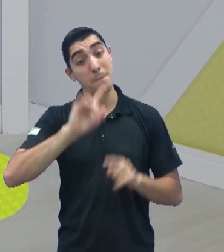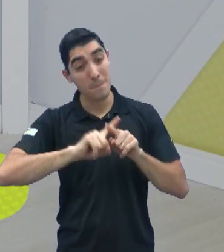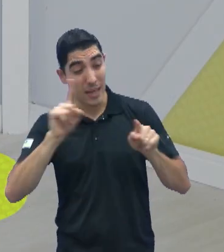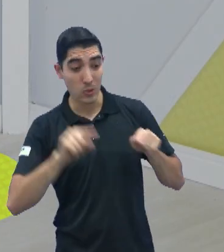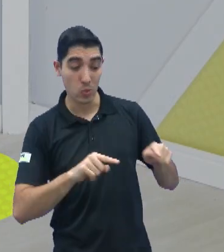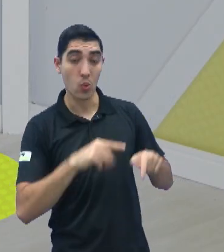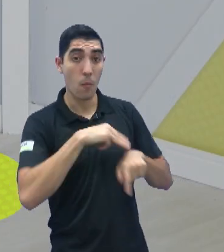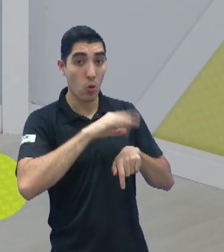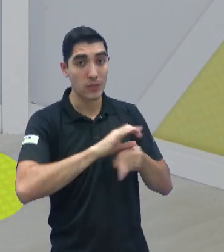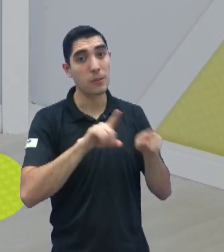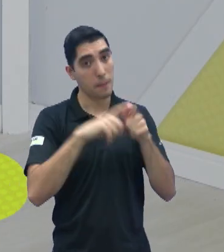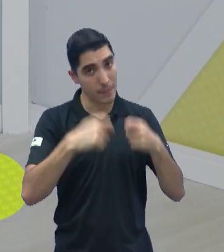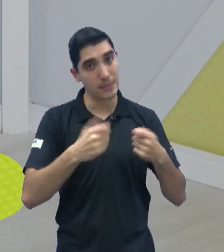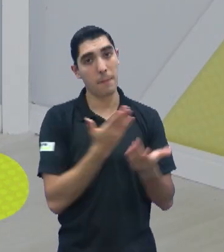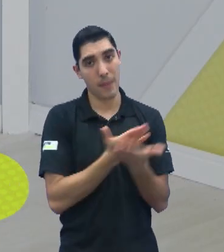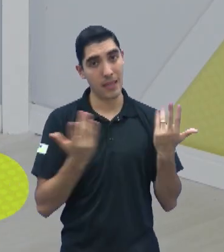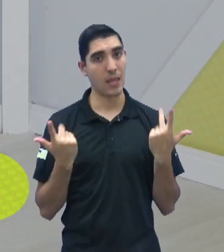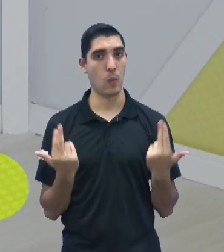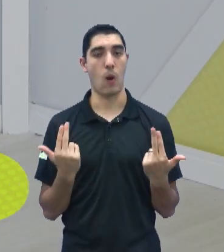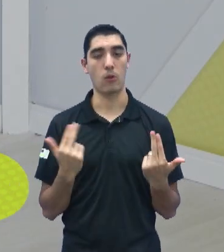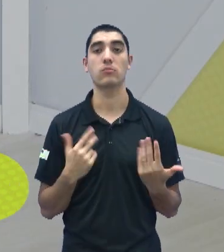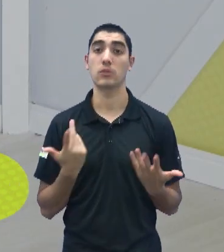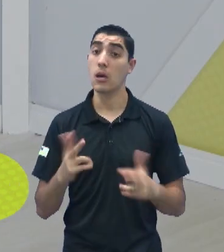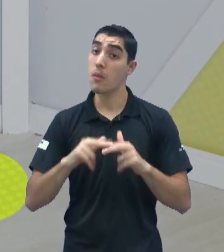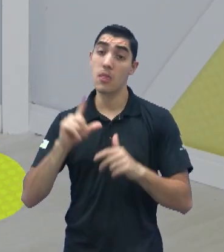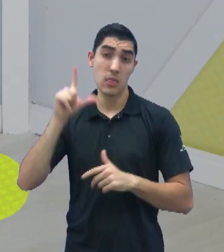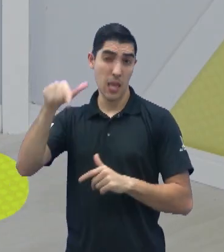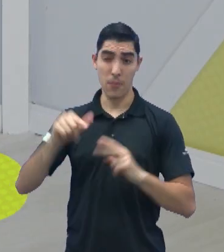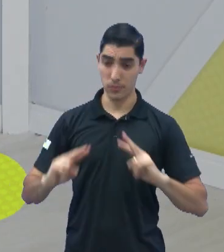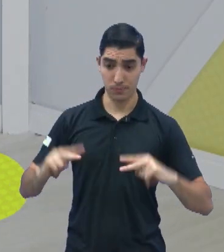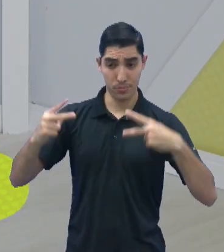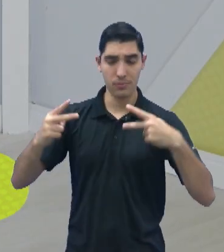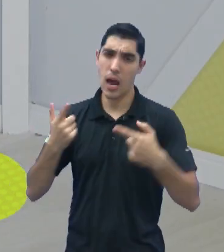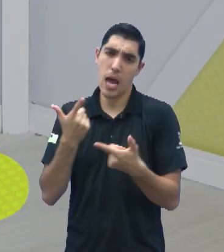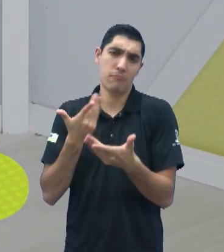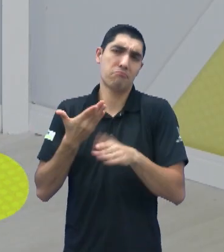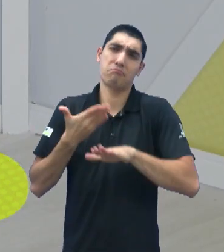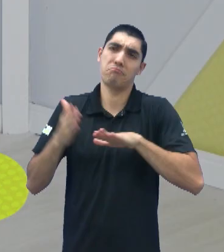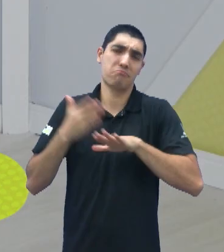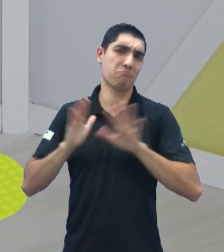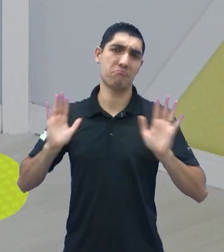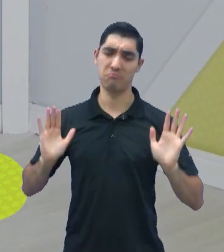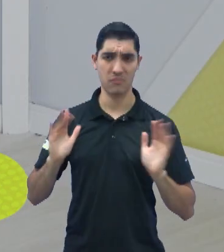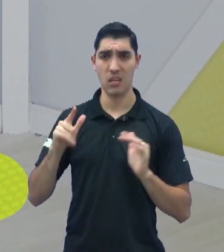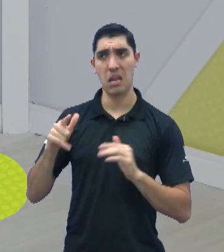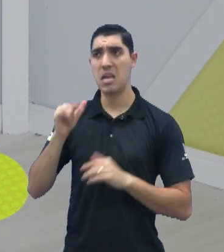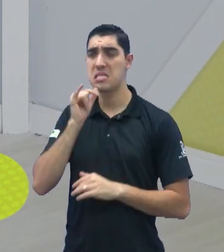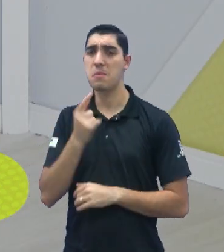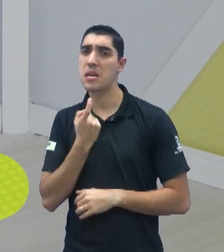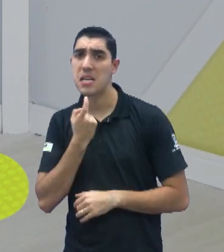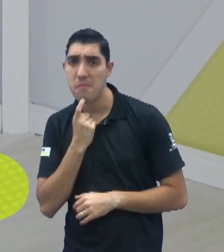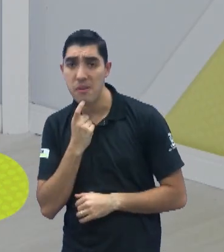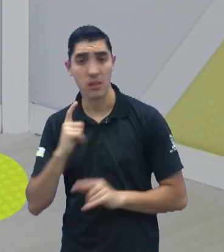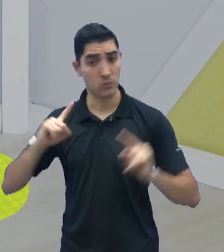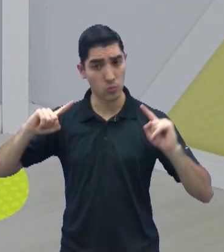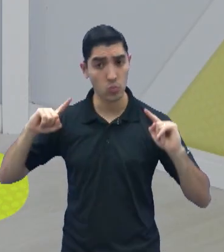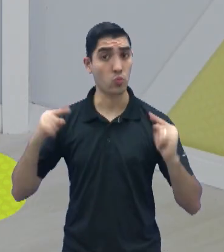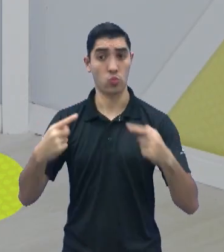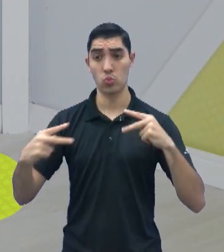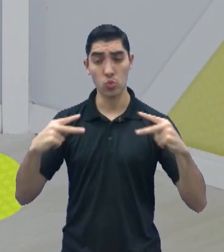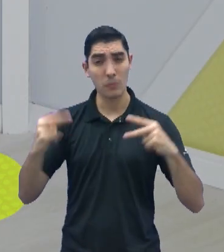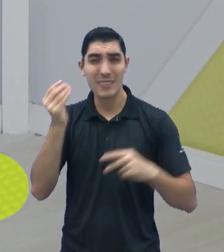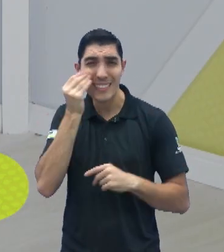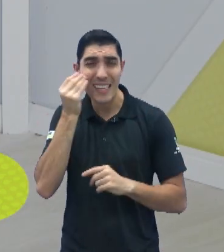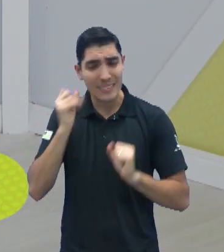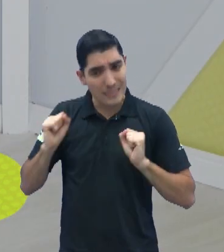se classifique na 4ª posição. E aí é playoff, meu amigo. Independente de quem venha, se fosse hoje, seria o Campinas, joga o jogo e tenta, vai